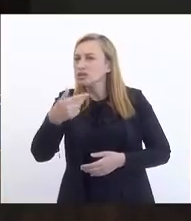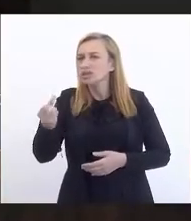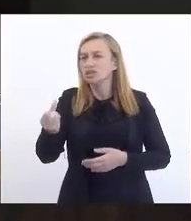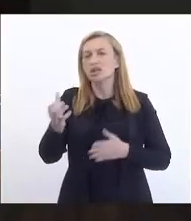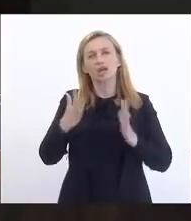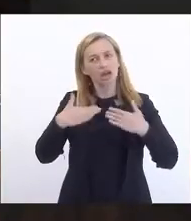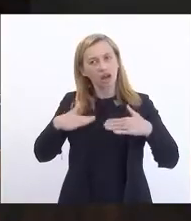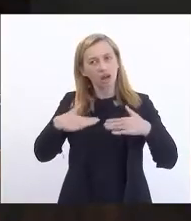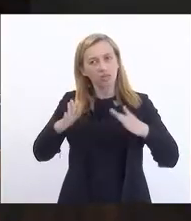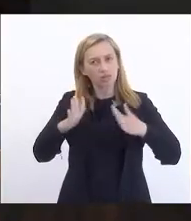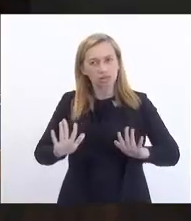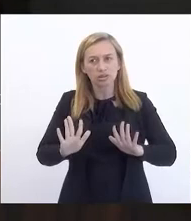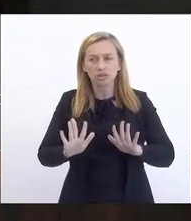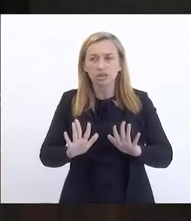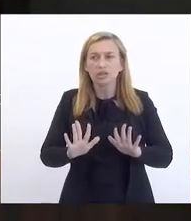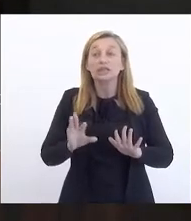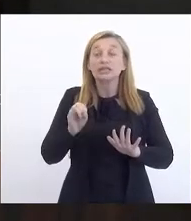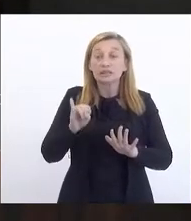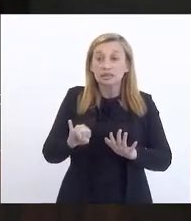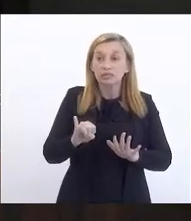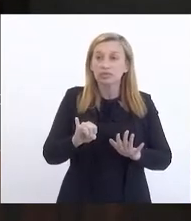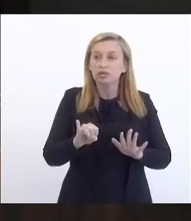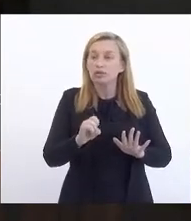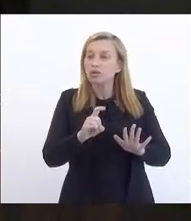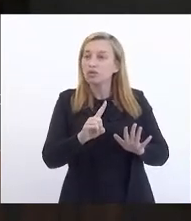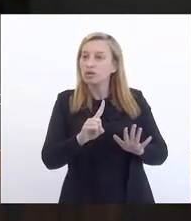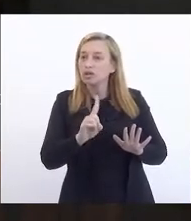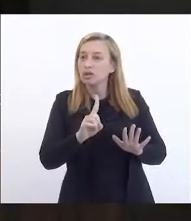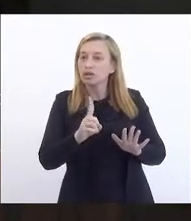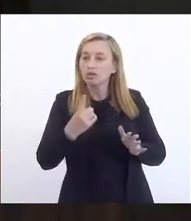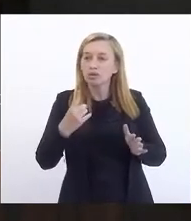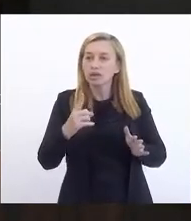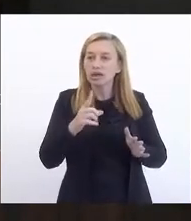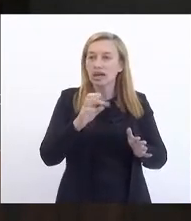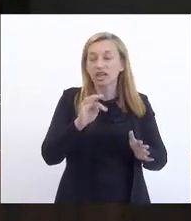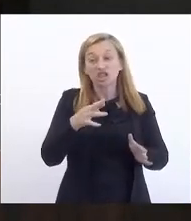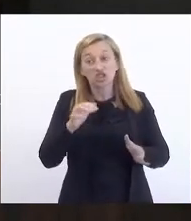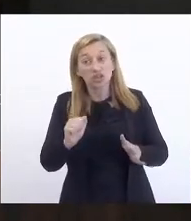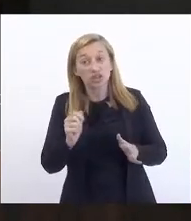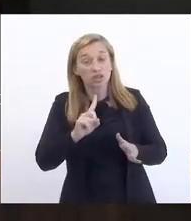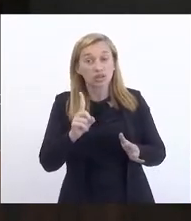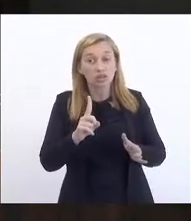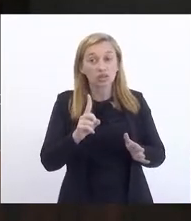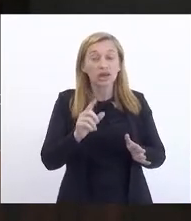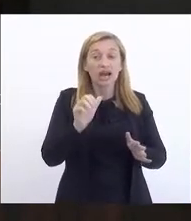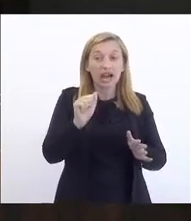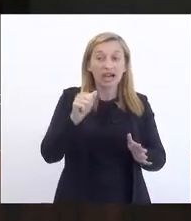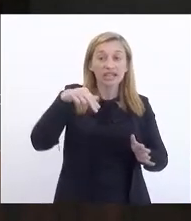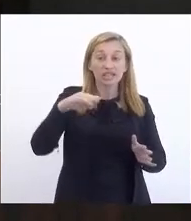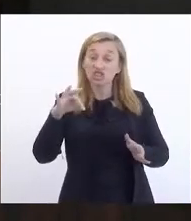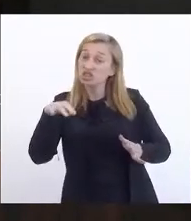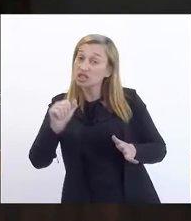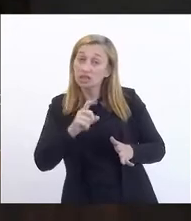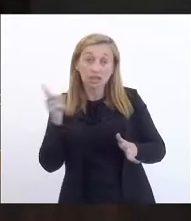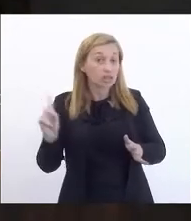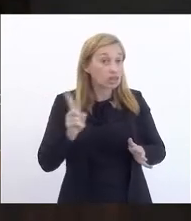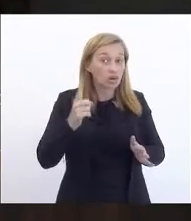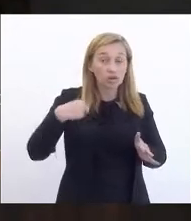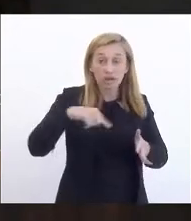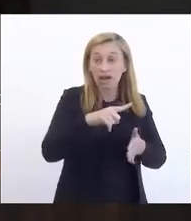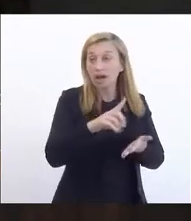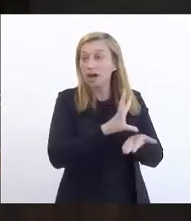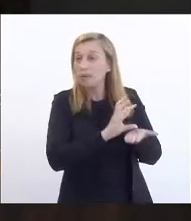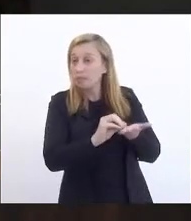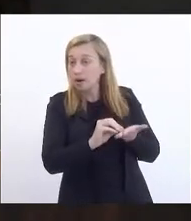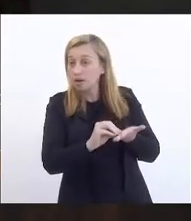transparência. Se for o que dá anistia, ele não virá a pauta. Se for sobre anistia, ele não virá a pauta. Vossa